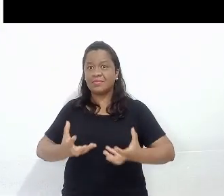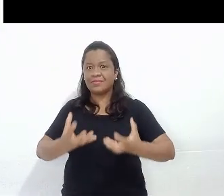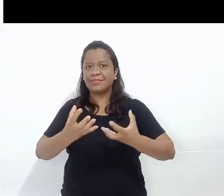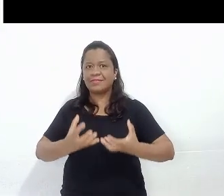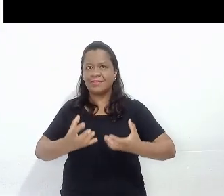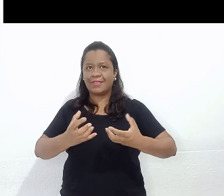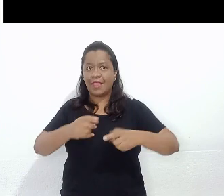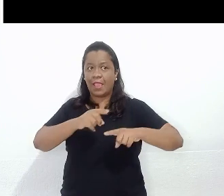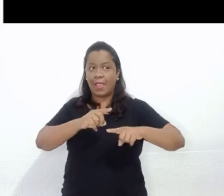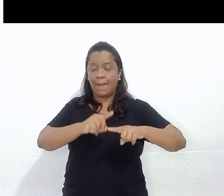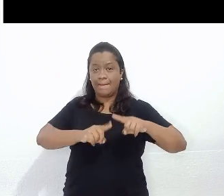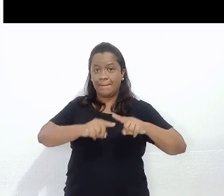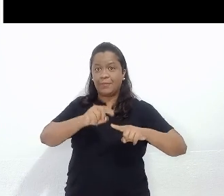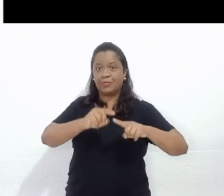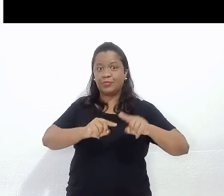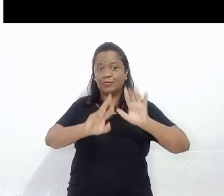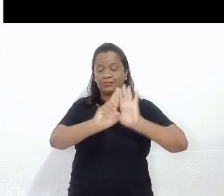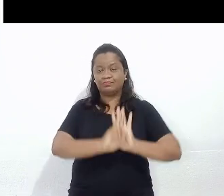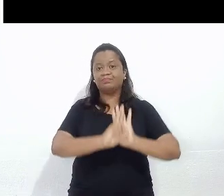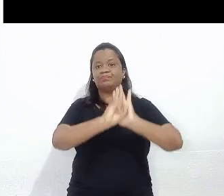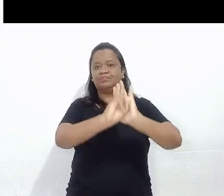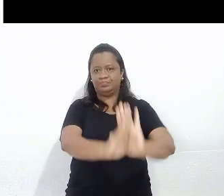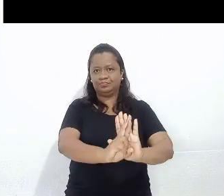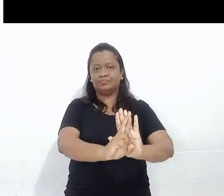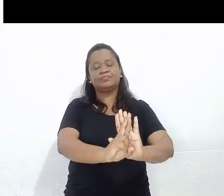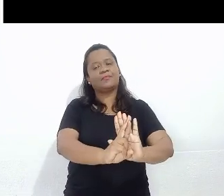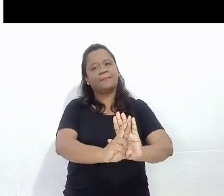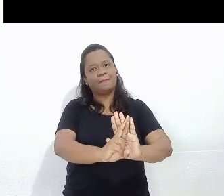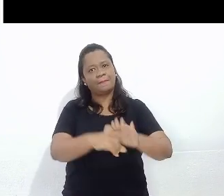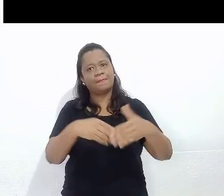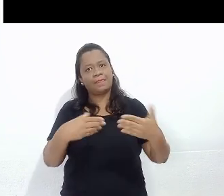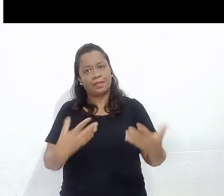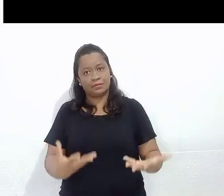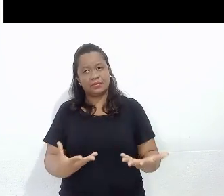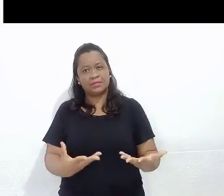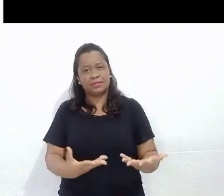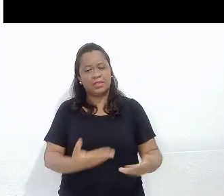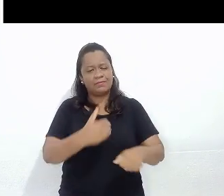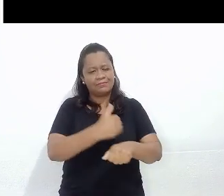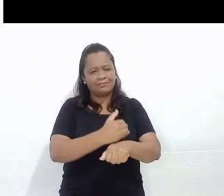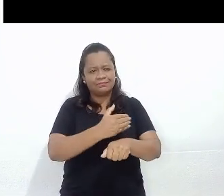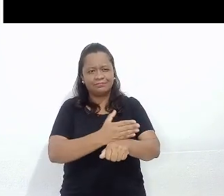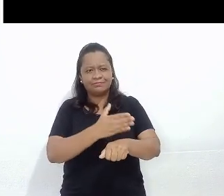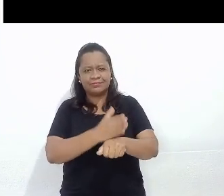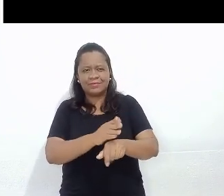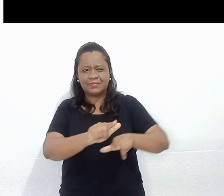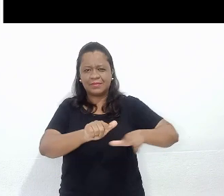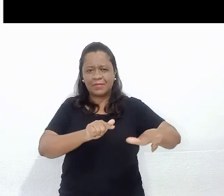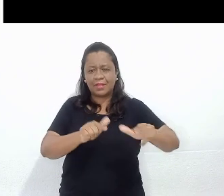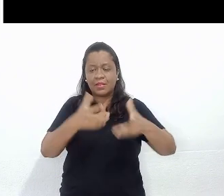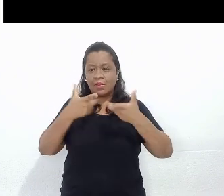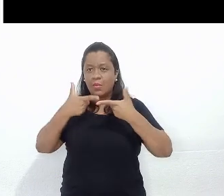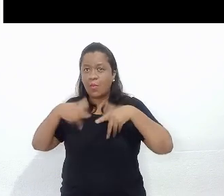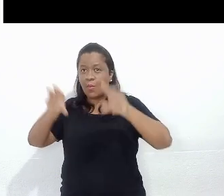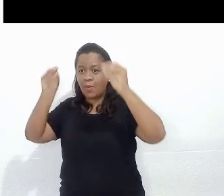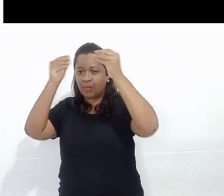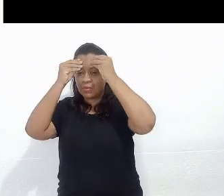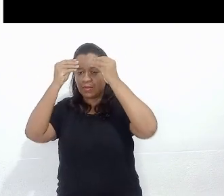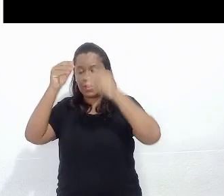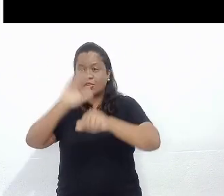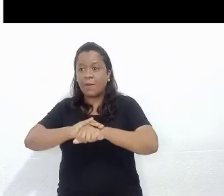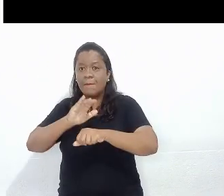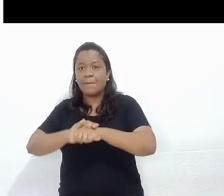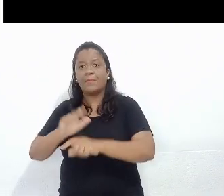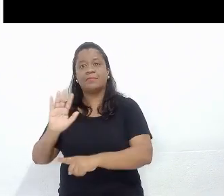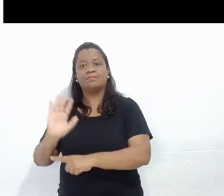produto represente. Então é isso, você vai o tempo inteiro trabalhando a linguagem, né? Com